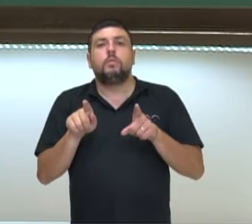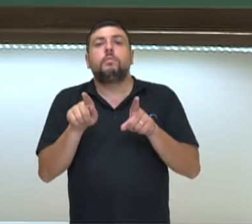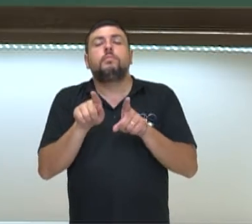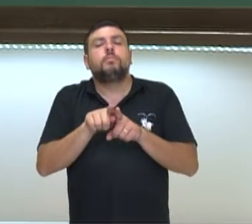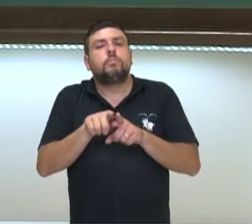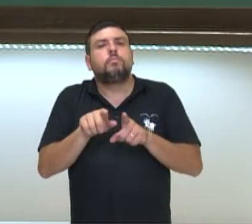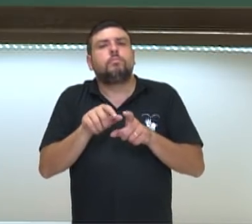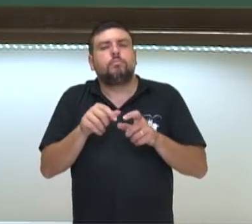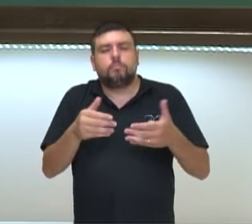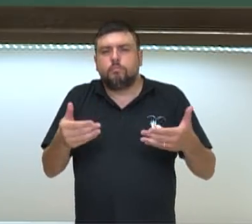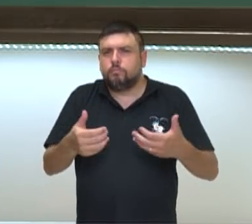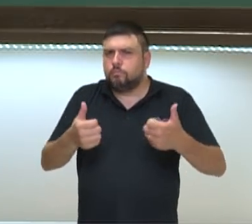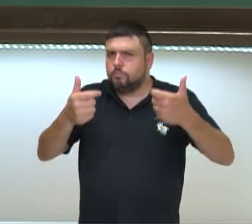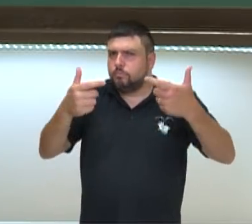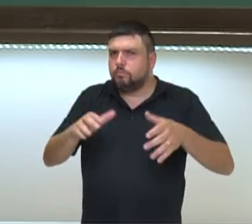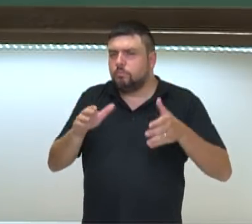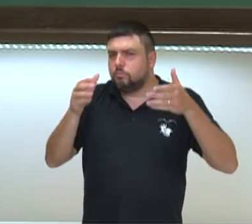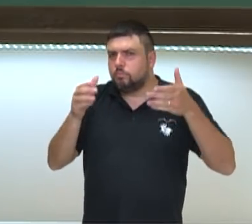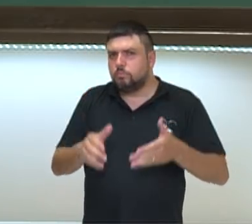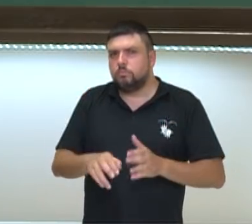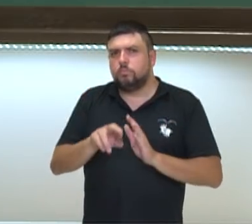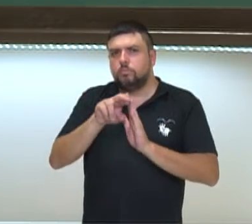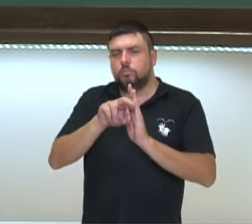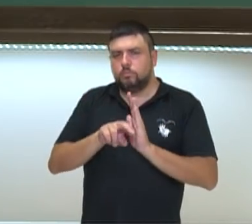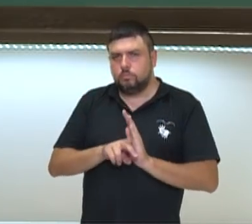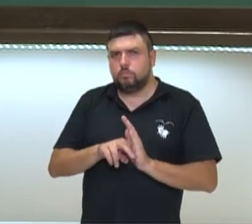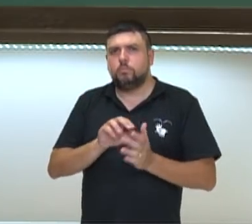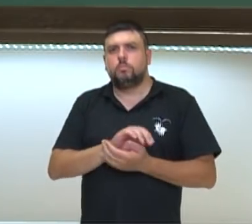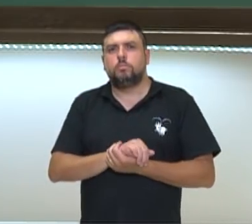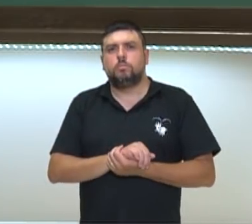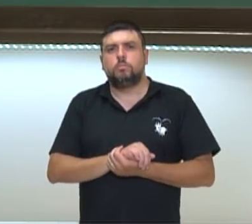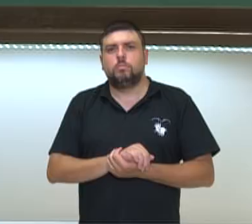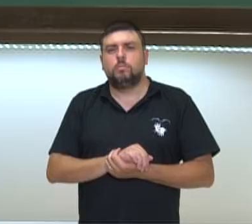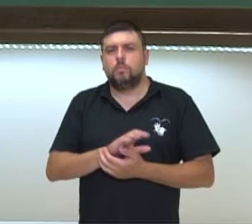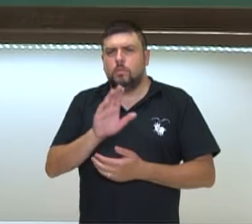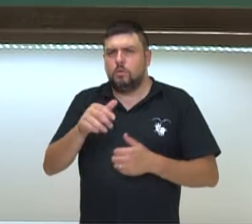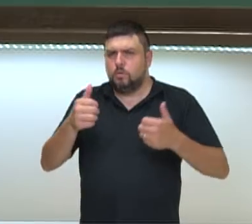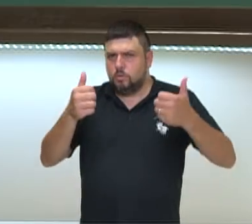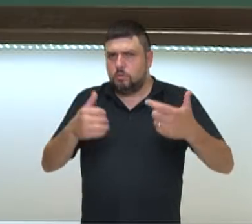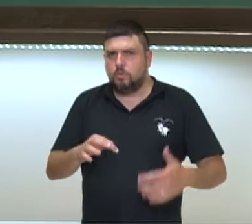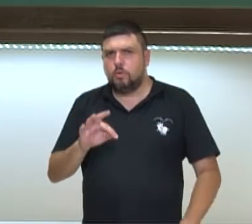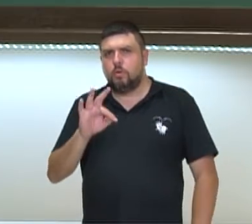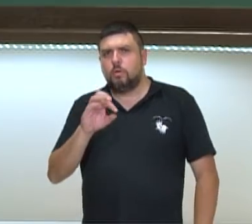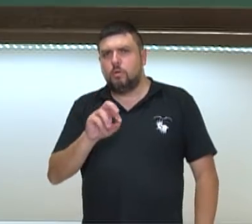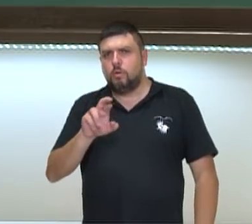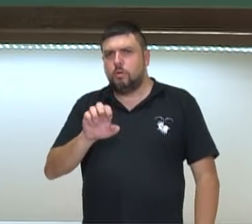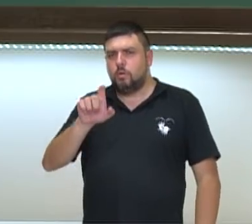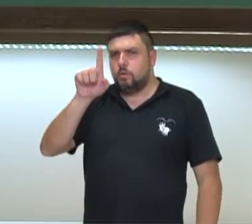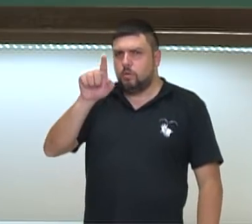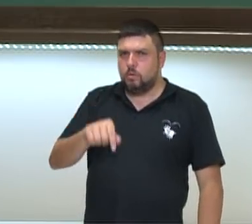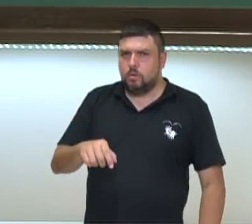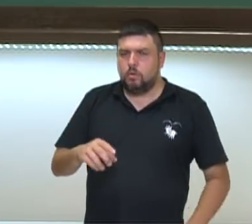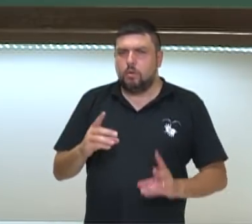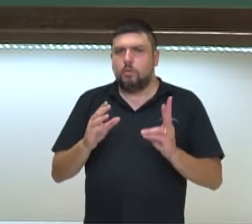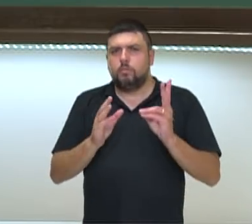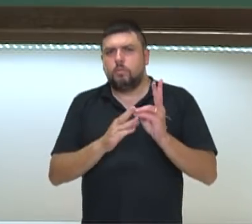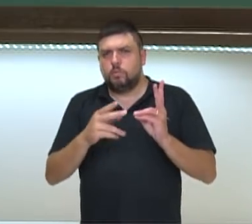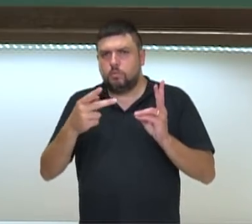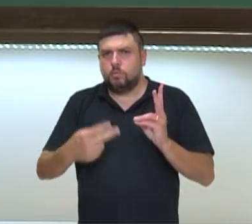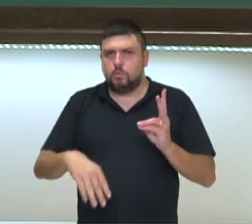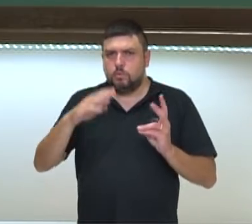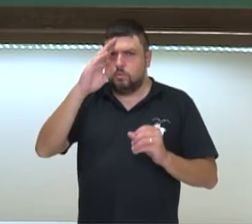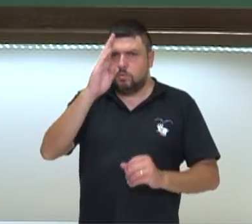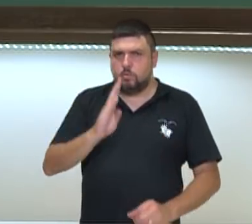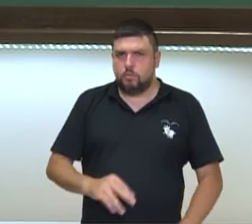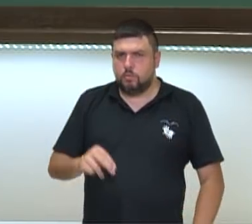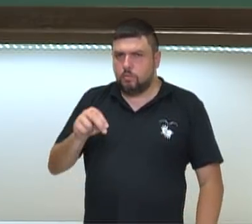falando especificamente de ritos e rituais. Já falamos do toré, um ritual indígena brasileiro, lá do